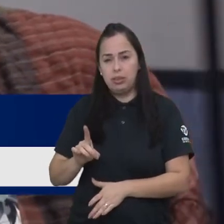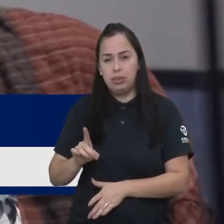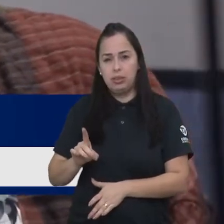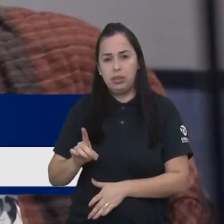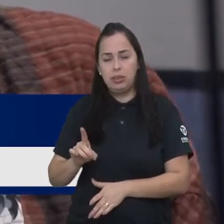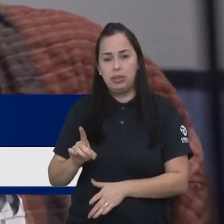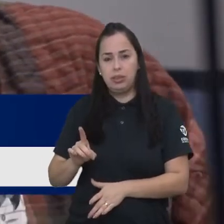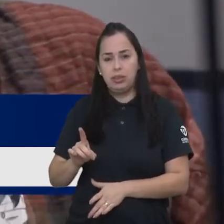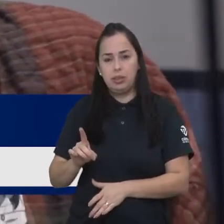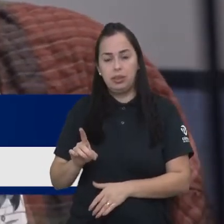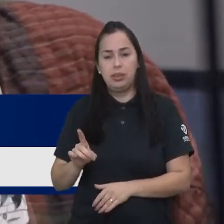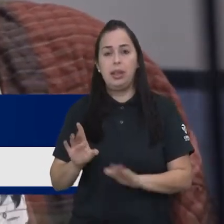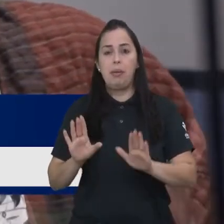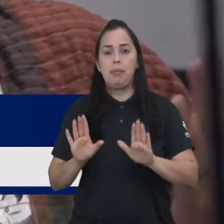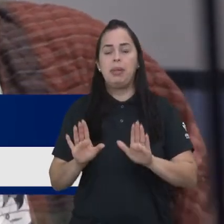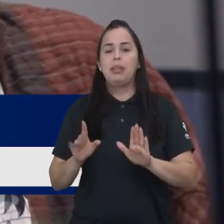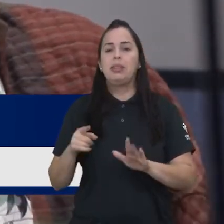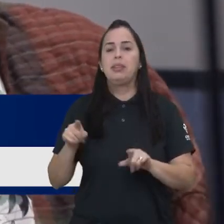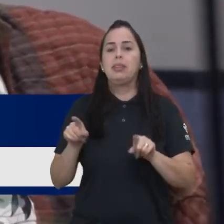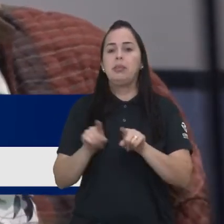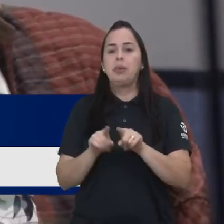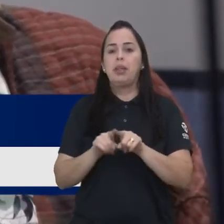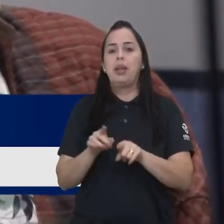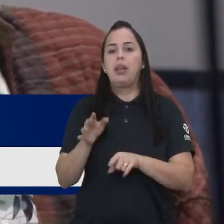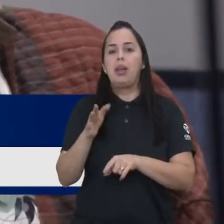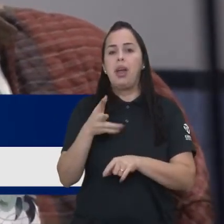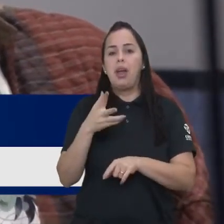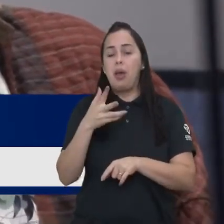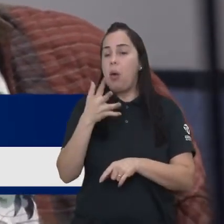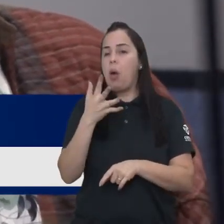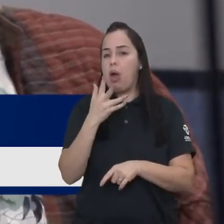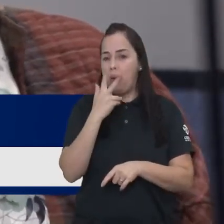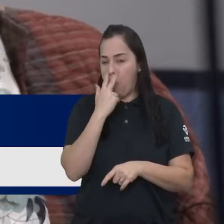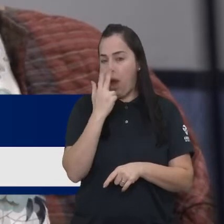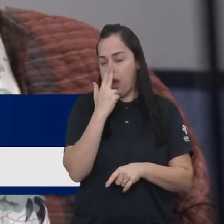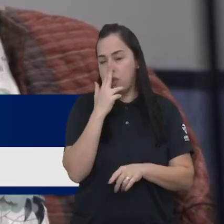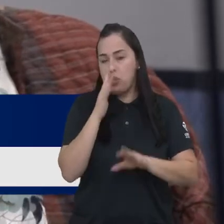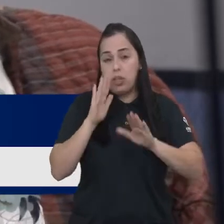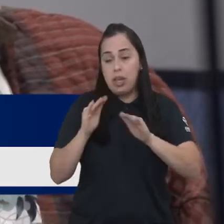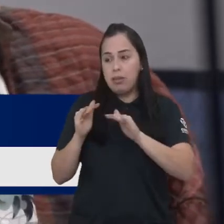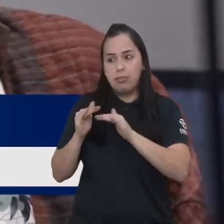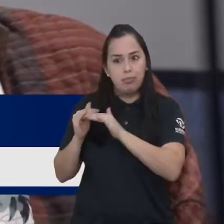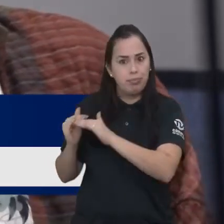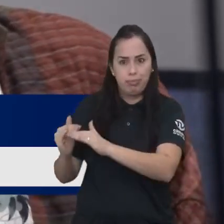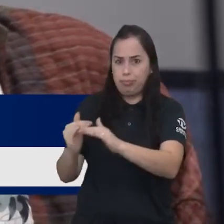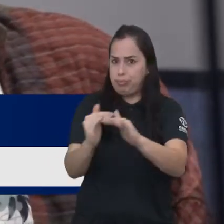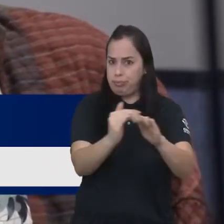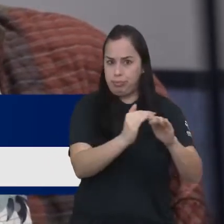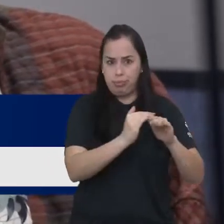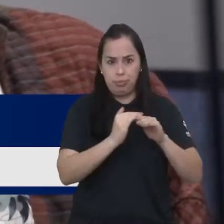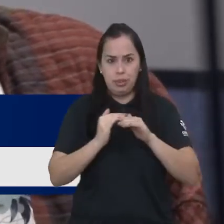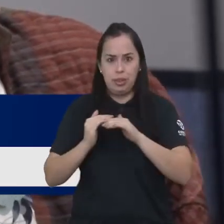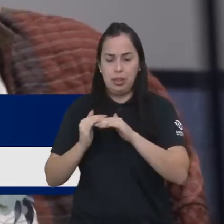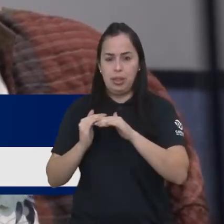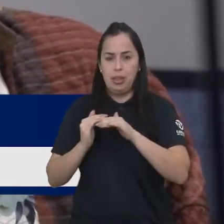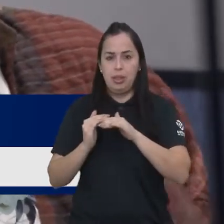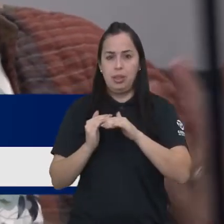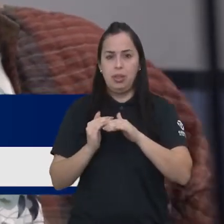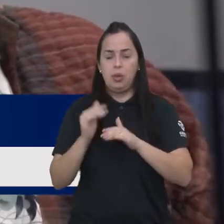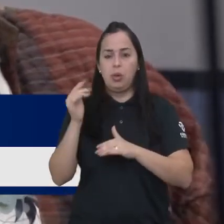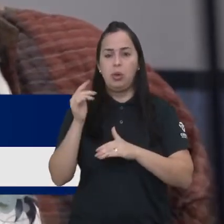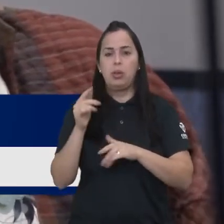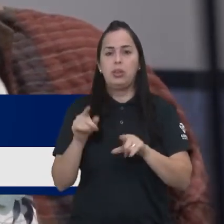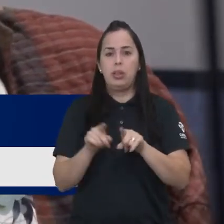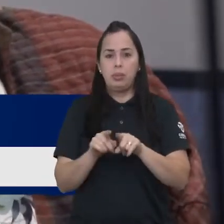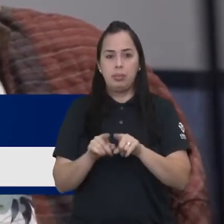motivos também, mas eu acho que a gente tinha que ter uma linguagem para todos, que o que mais se consegue é ligar a luz